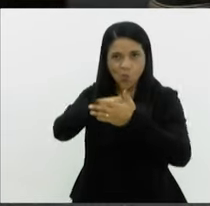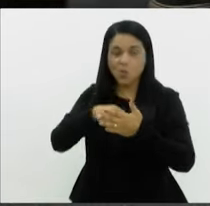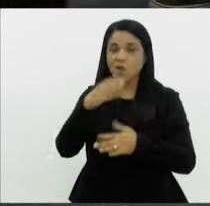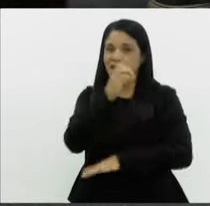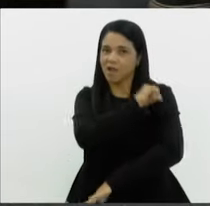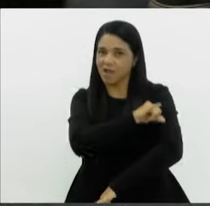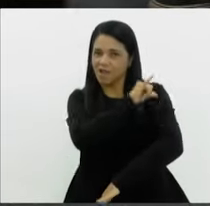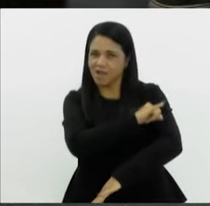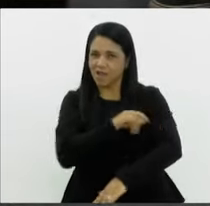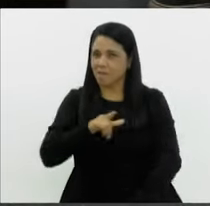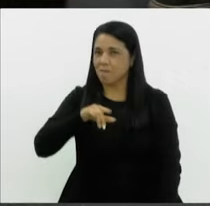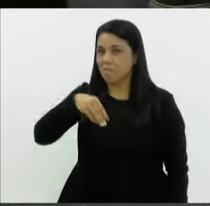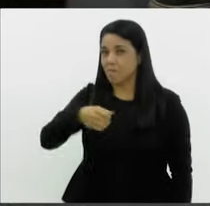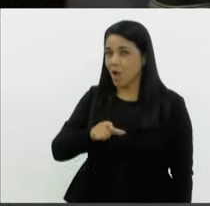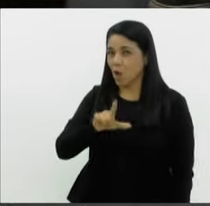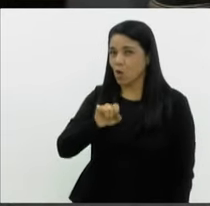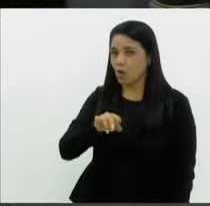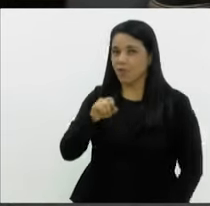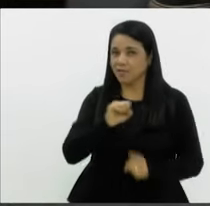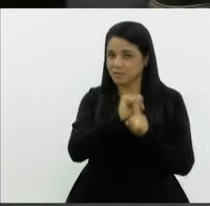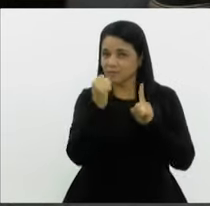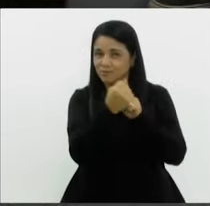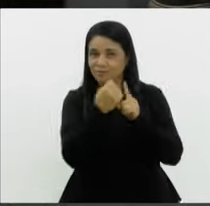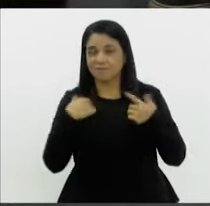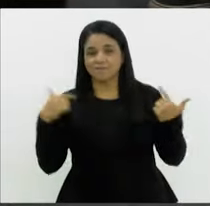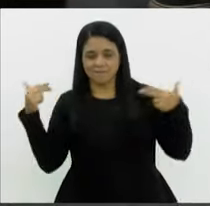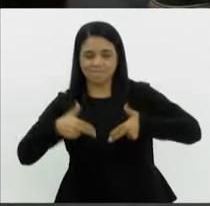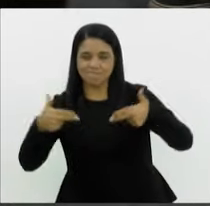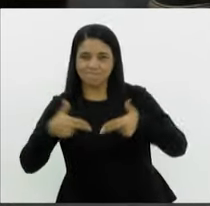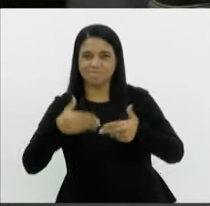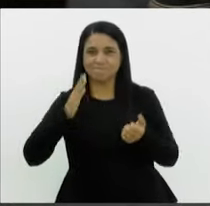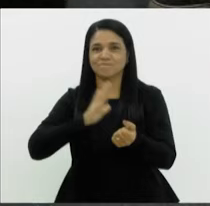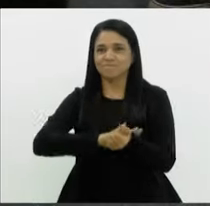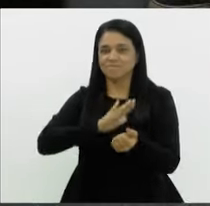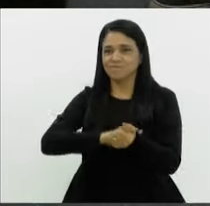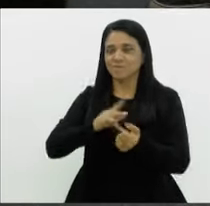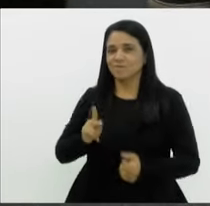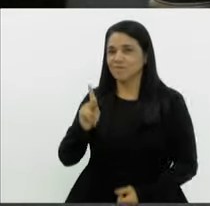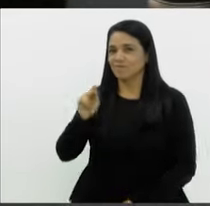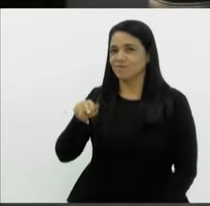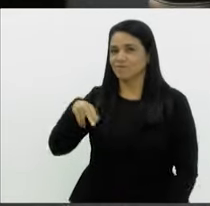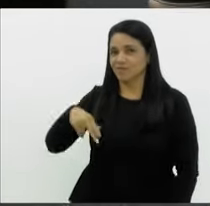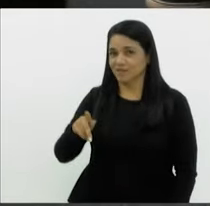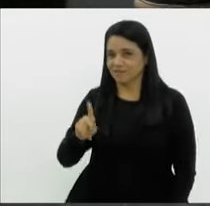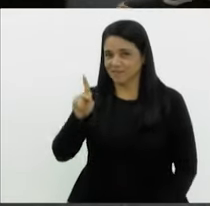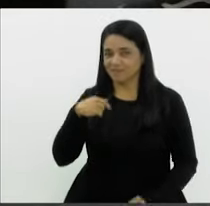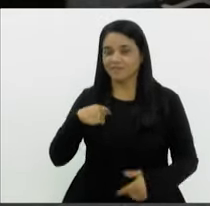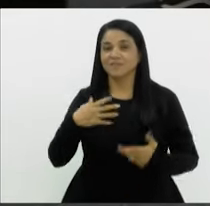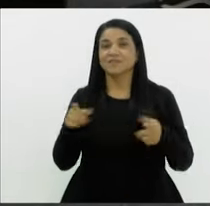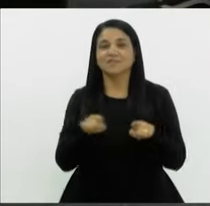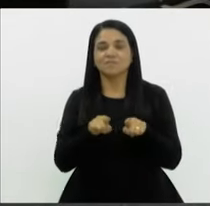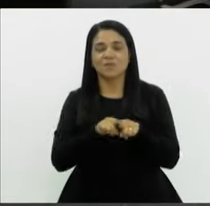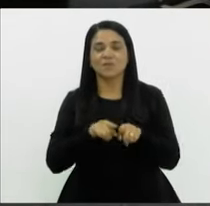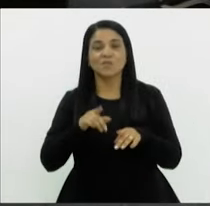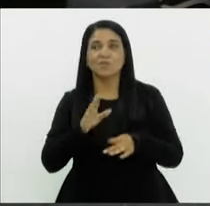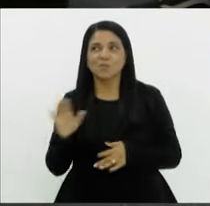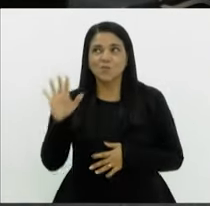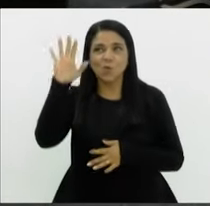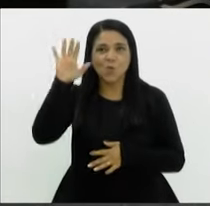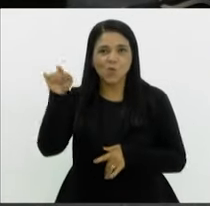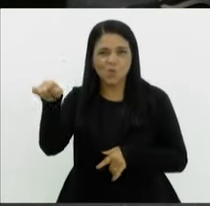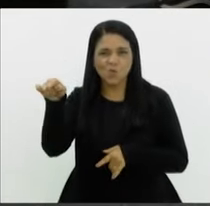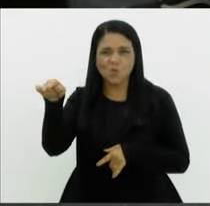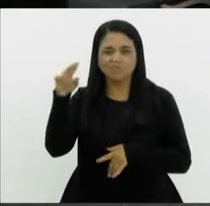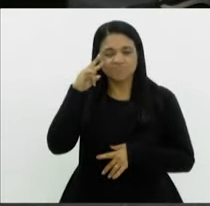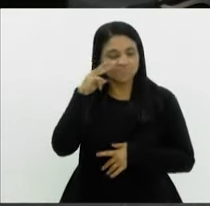carioca, maloqueira socialista, sou rap, sou funk, sobrevivente e ativista. Do alto do morro, aprecio o